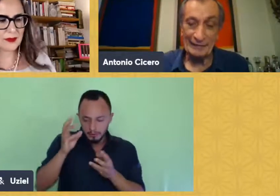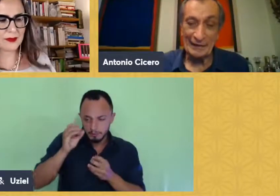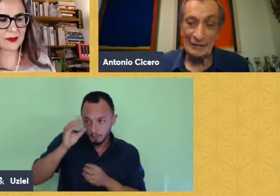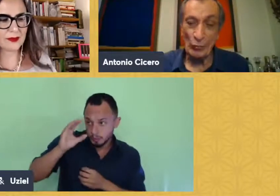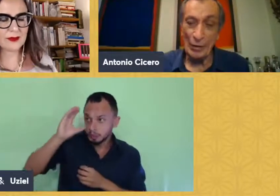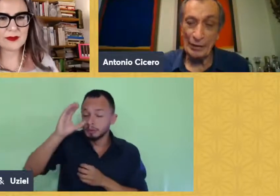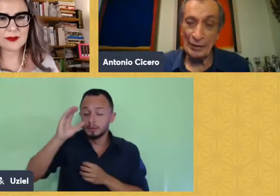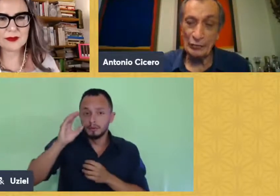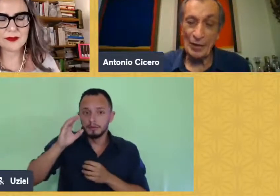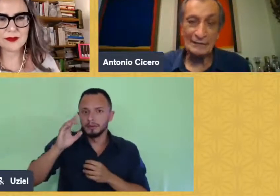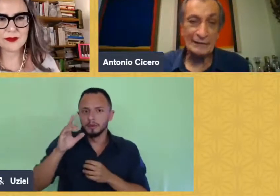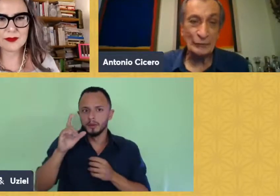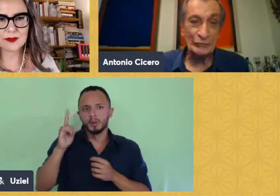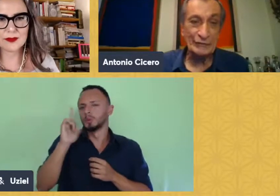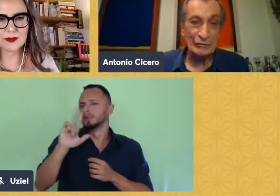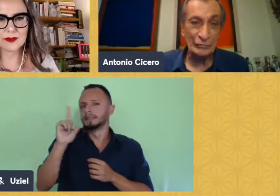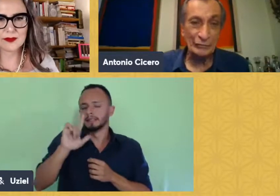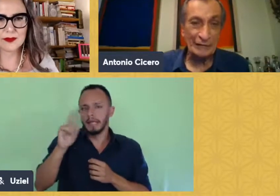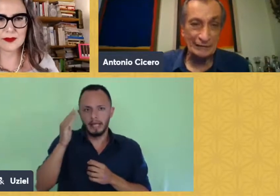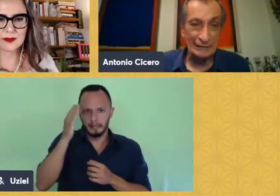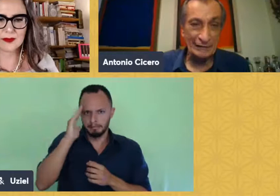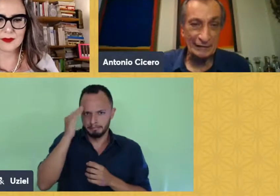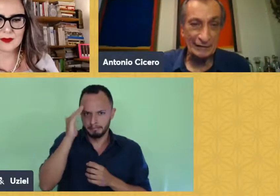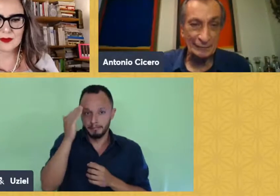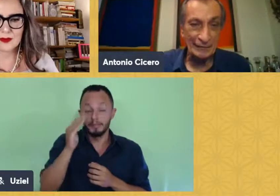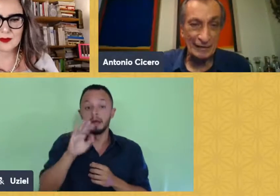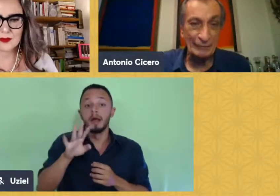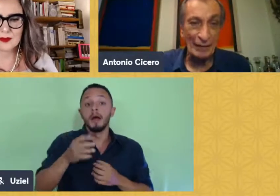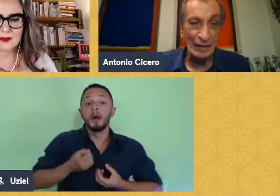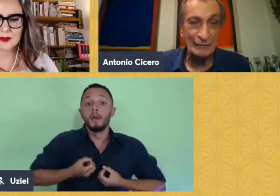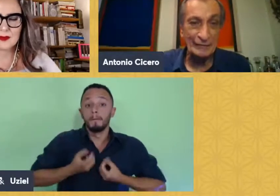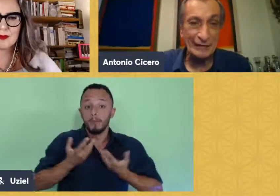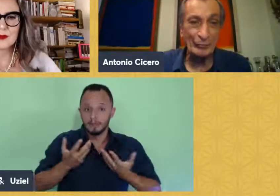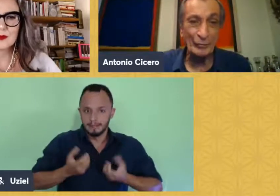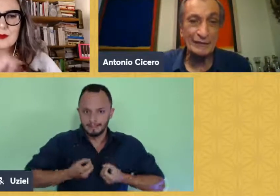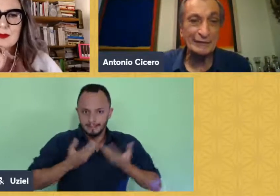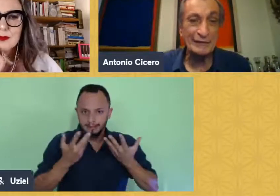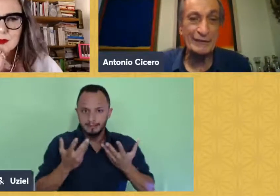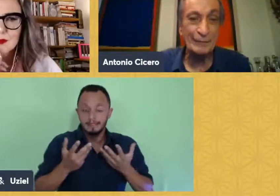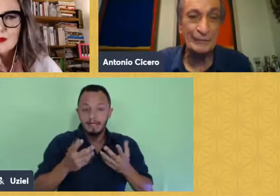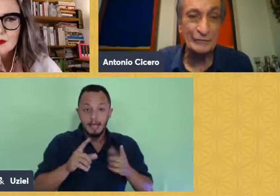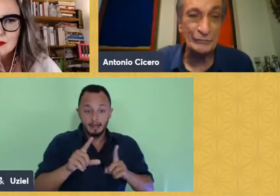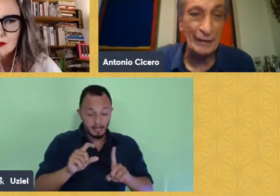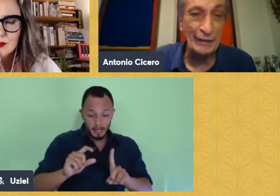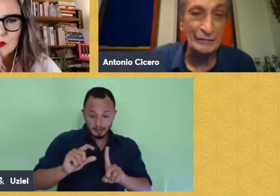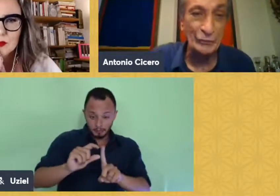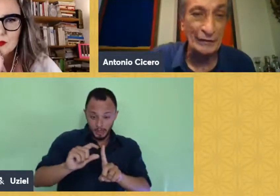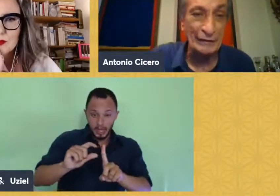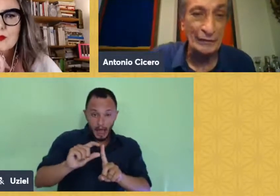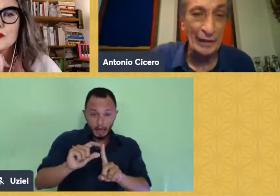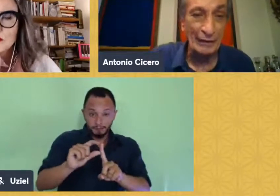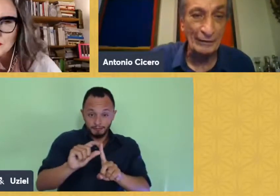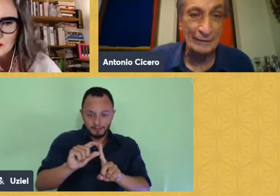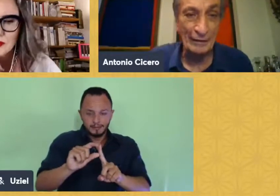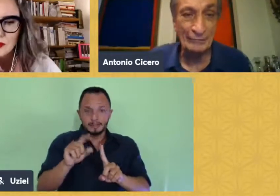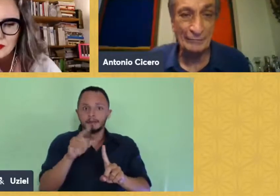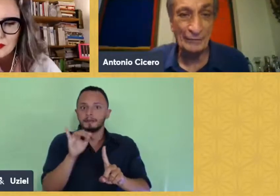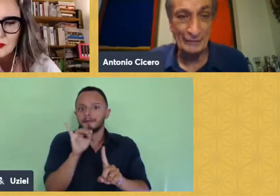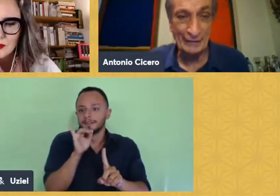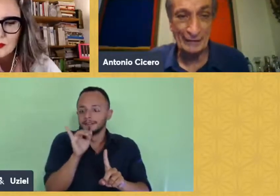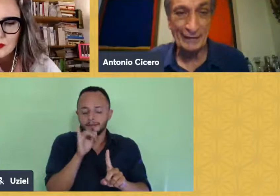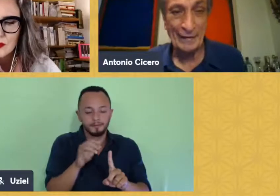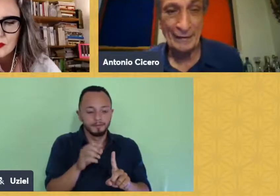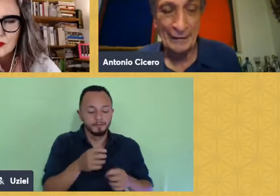na verdade, é quase que o sentido das palavras na poesia é sempre diferente do que tem